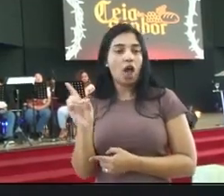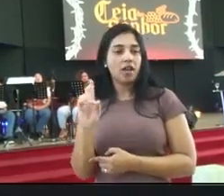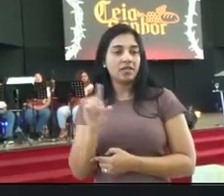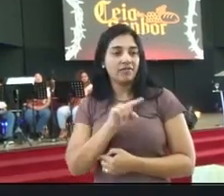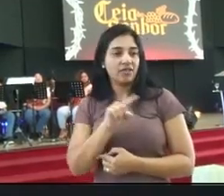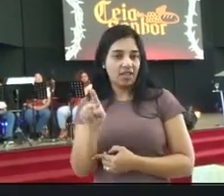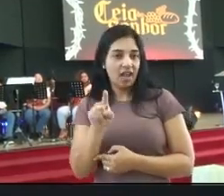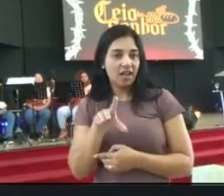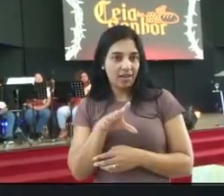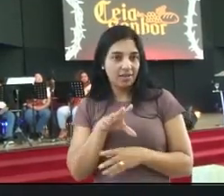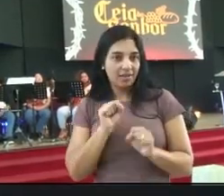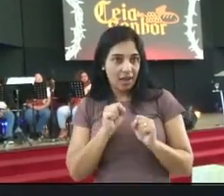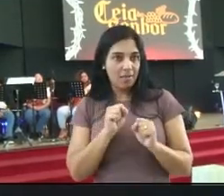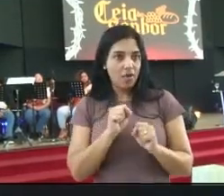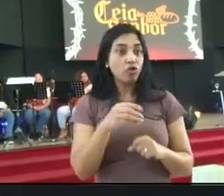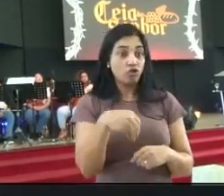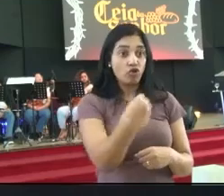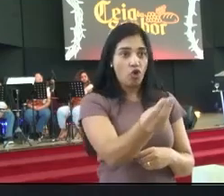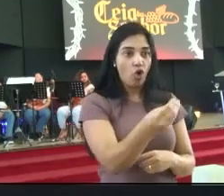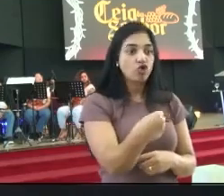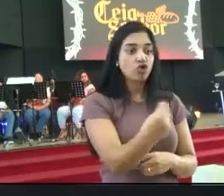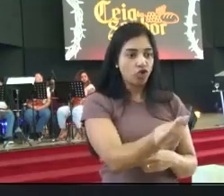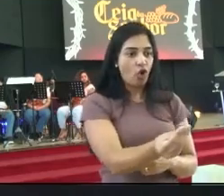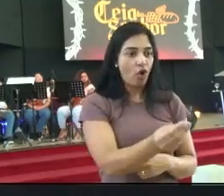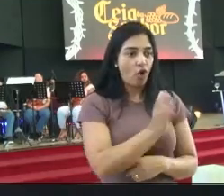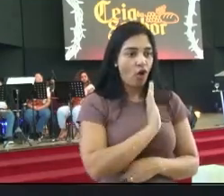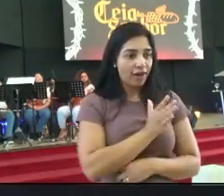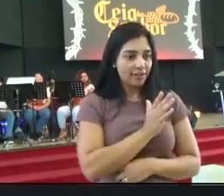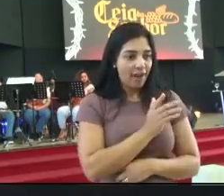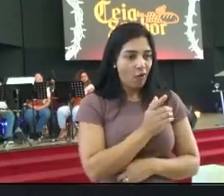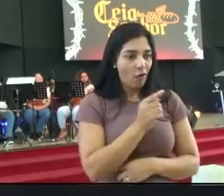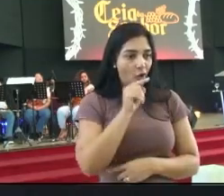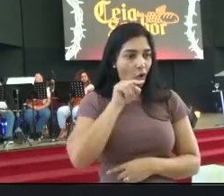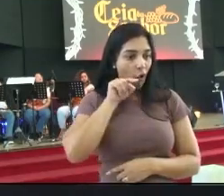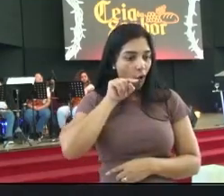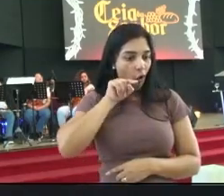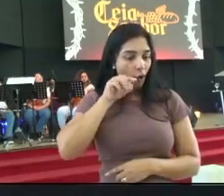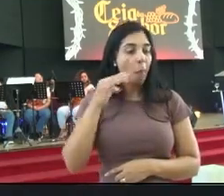proposta? Ainda bem que você não recebeu, porque eu não tenho mesmo.